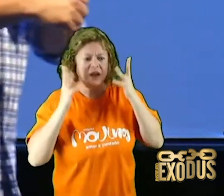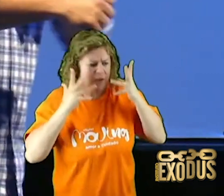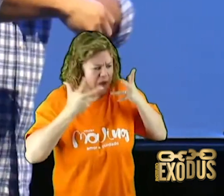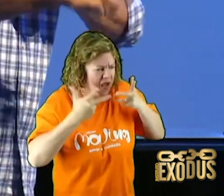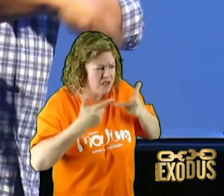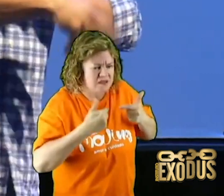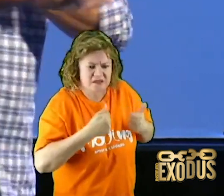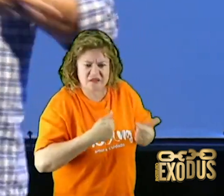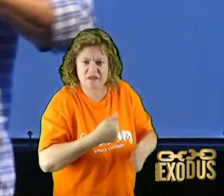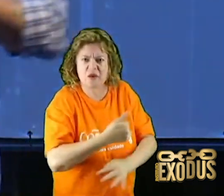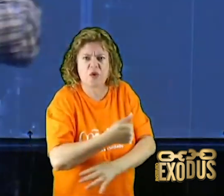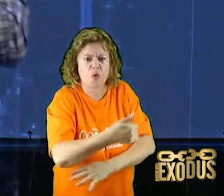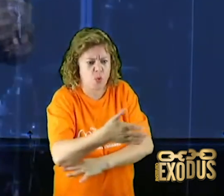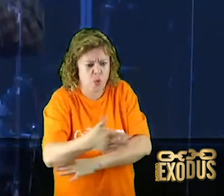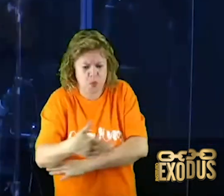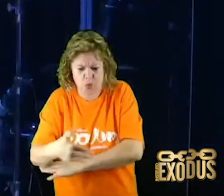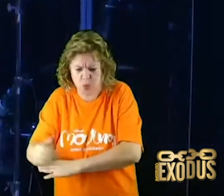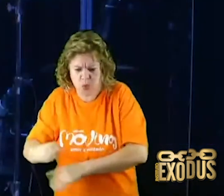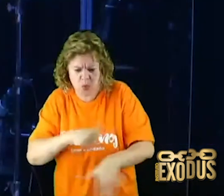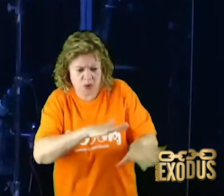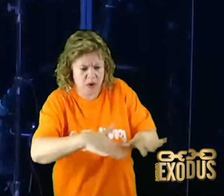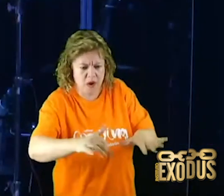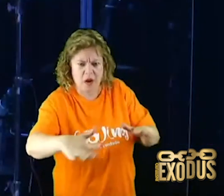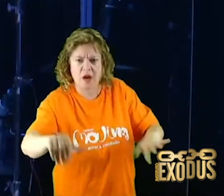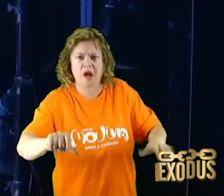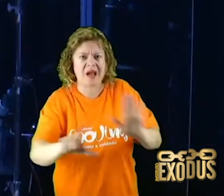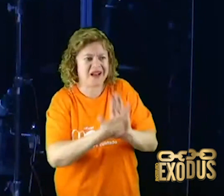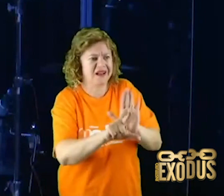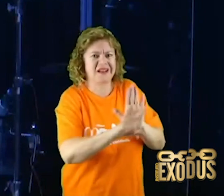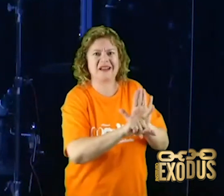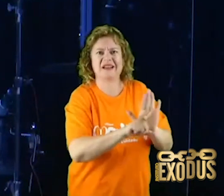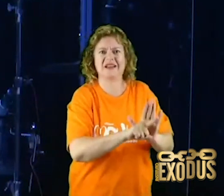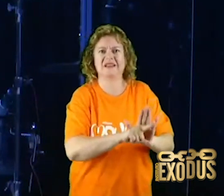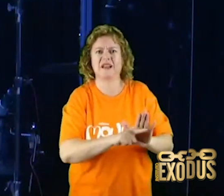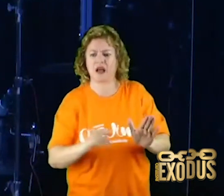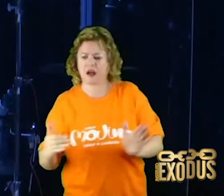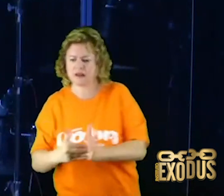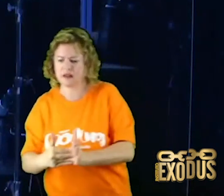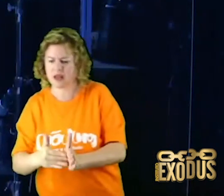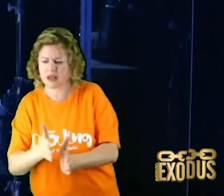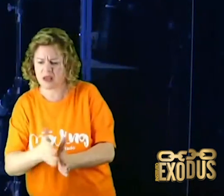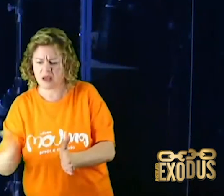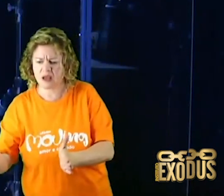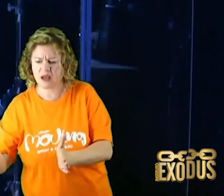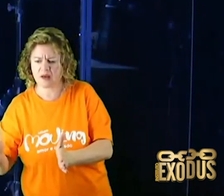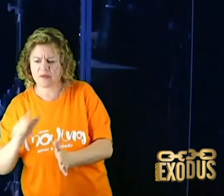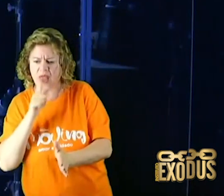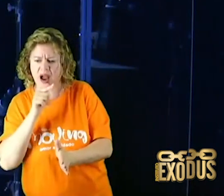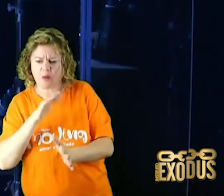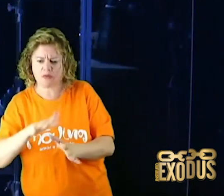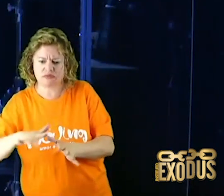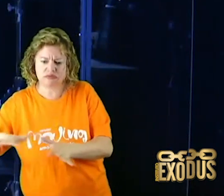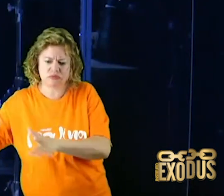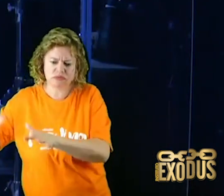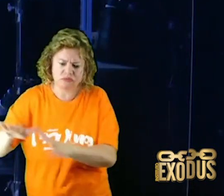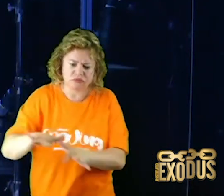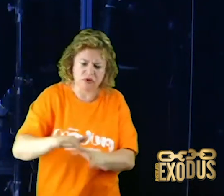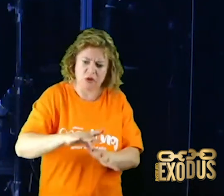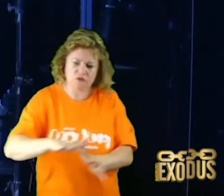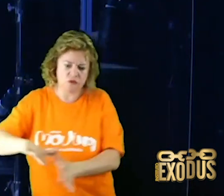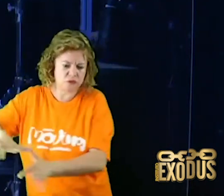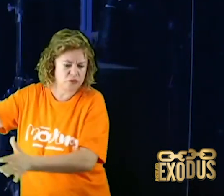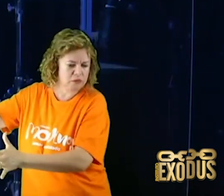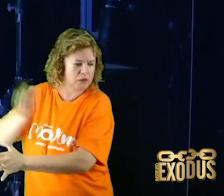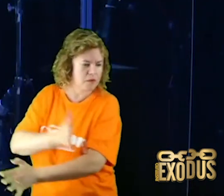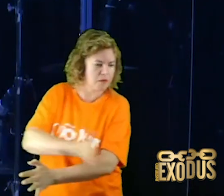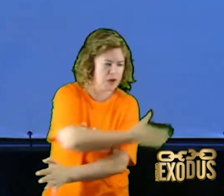que criou as leis que dão curso para a minha vida, para aquilo que eu vejo todo dia, porque chuva não é